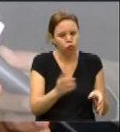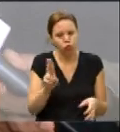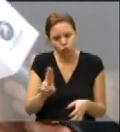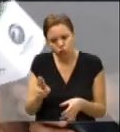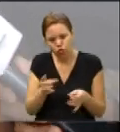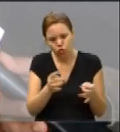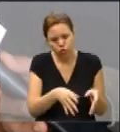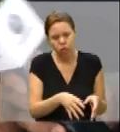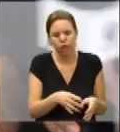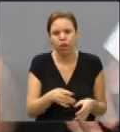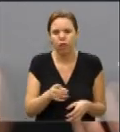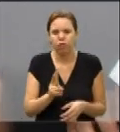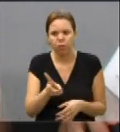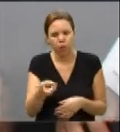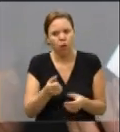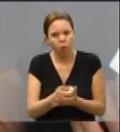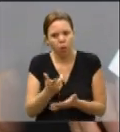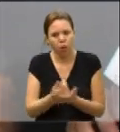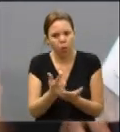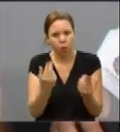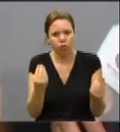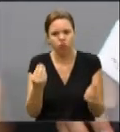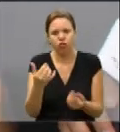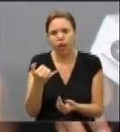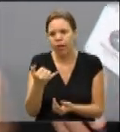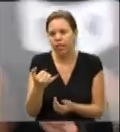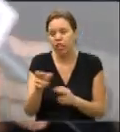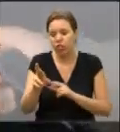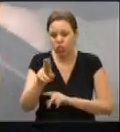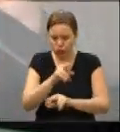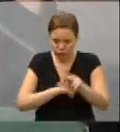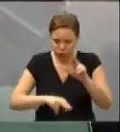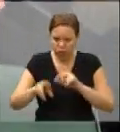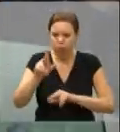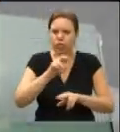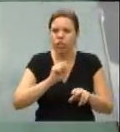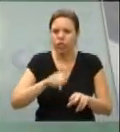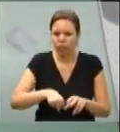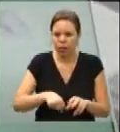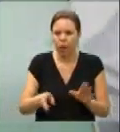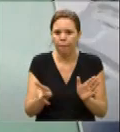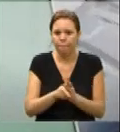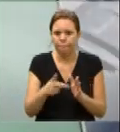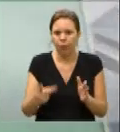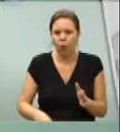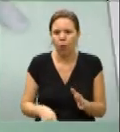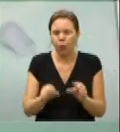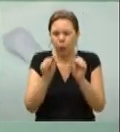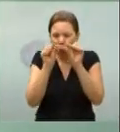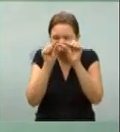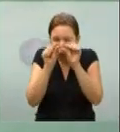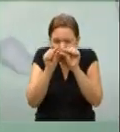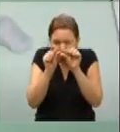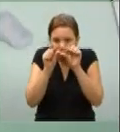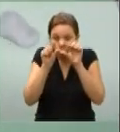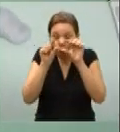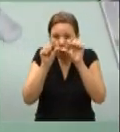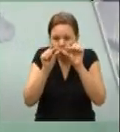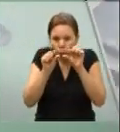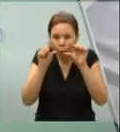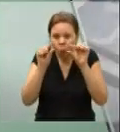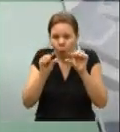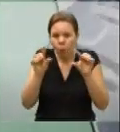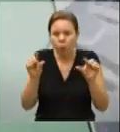muitas e muitas a vida inteira. Cada caneta aqui, uma é diferente da outra? Sim, cada uma tem uma espessura. Essa aqui é a